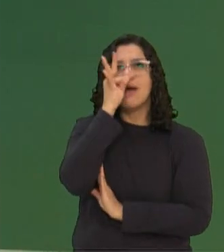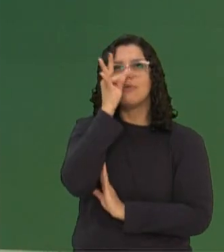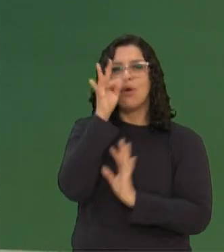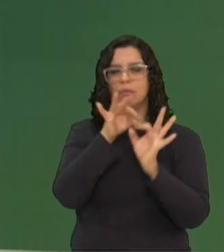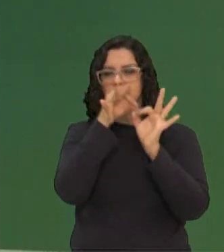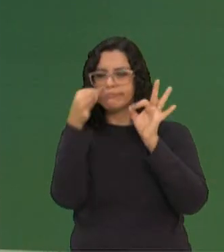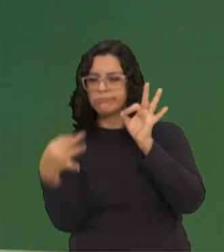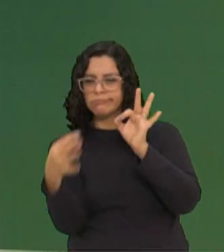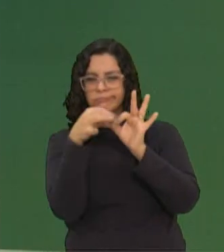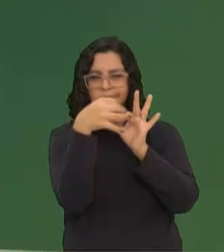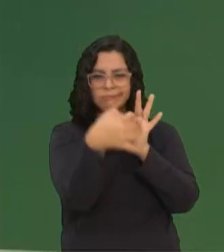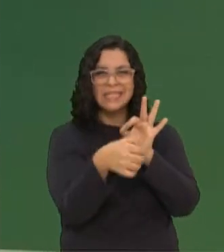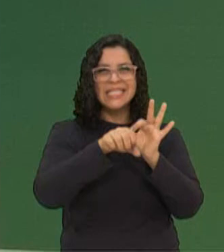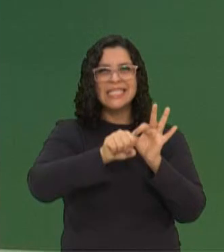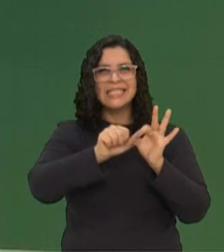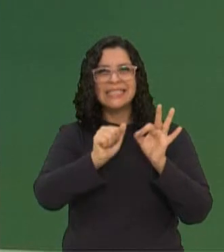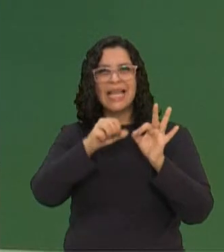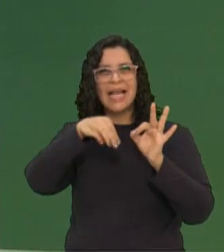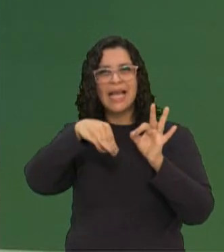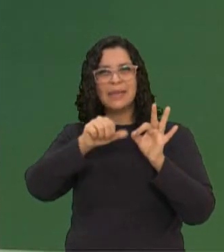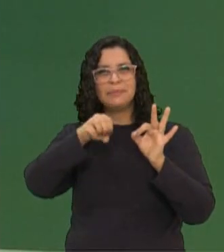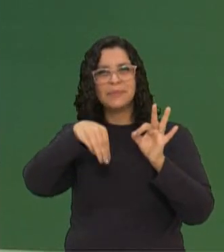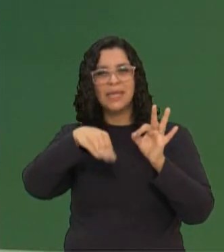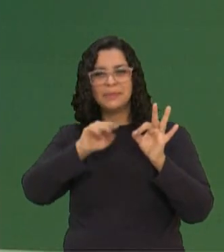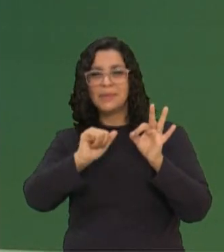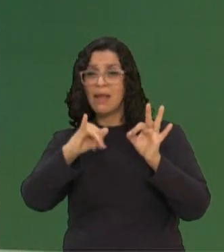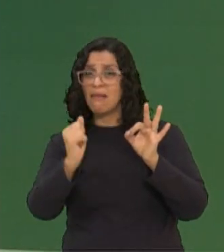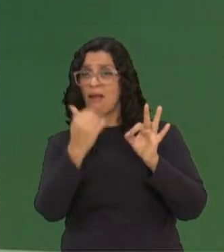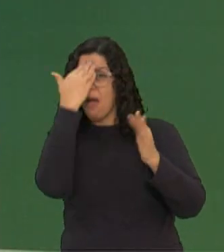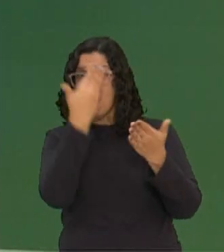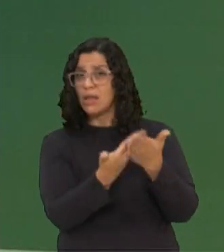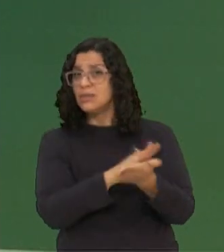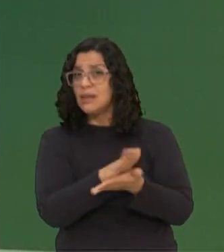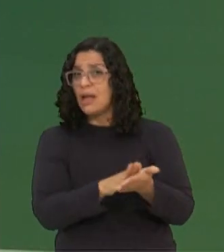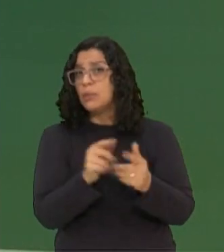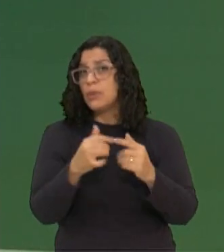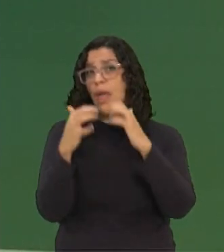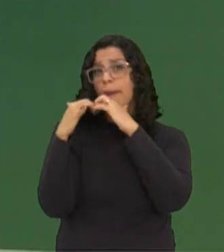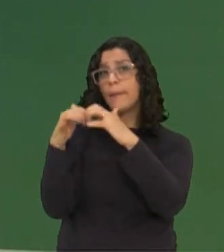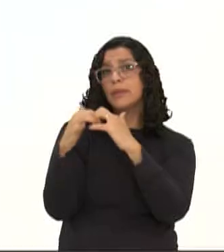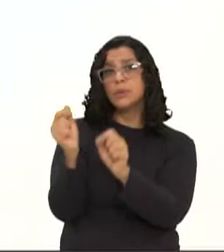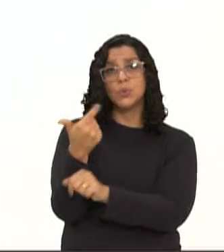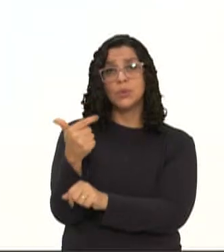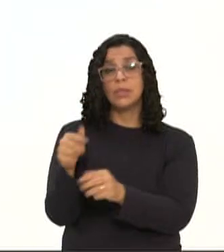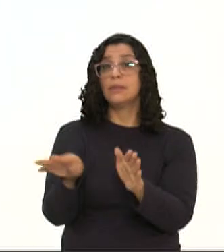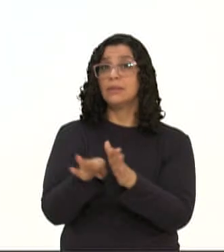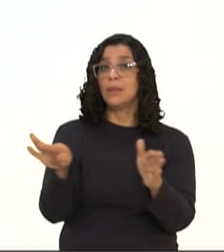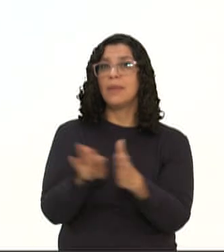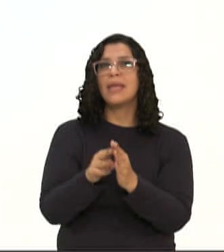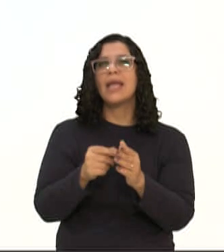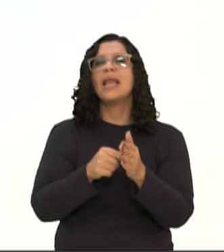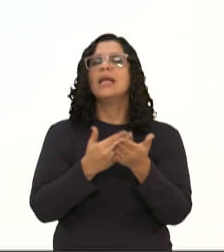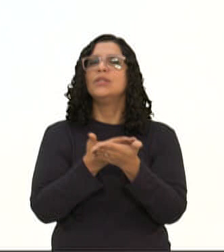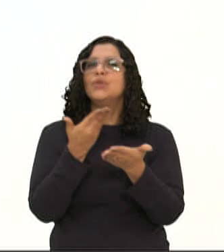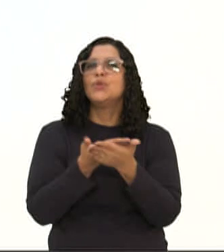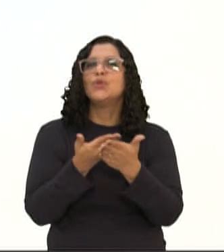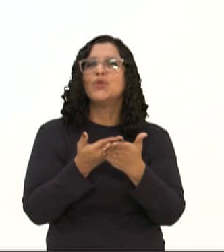não pensa. Se ela pensasse, talvez ela acreditasse. Ele vai inventar a geometria